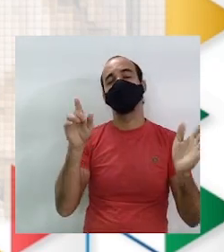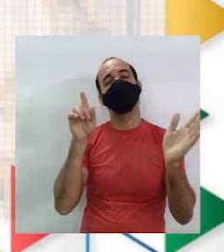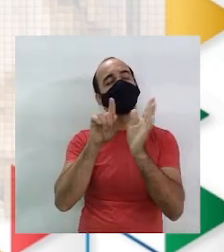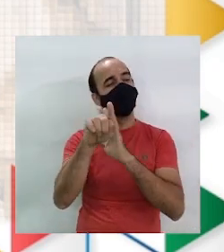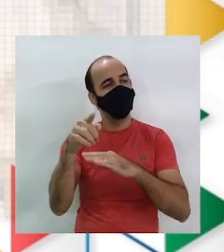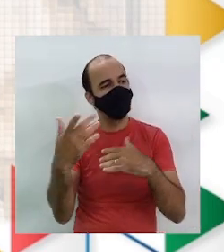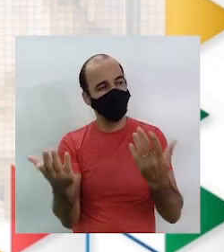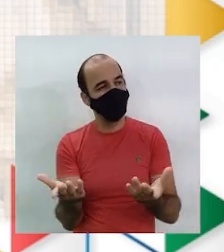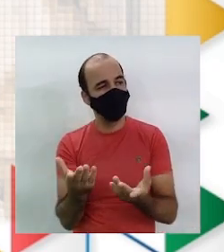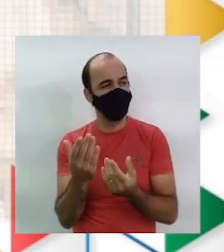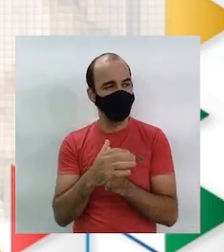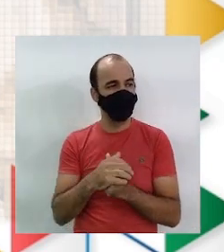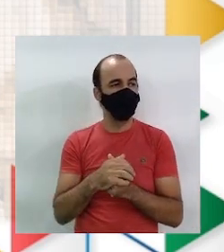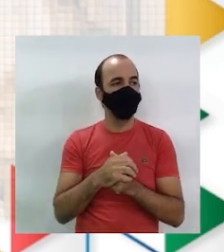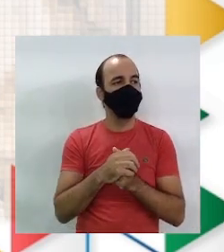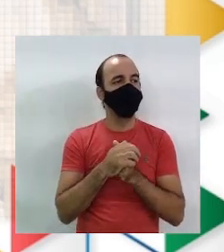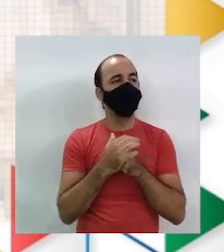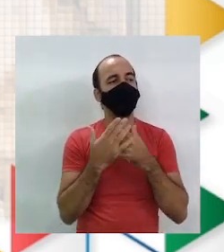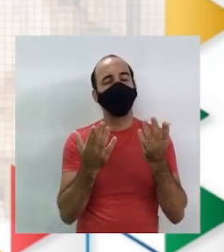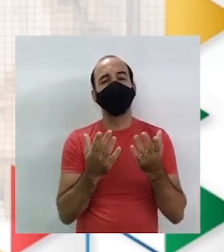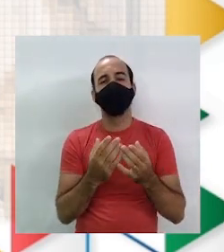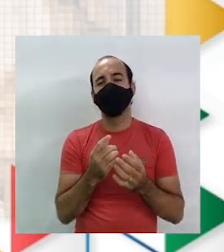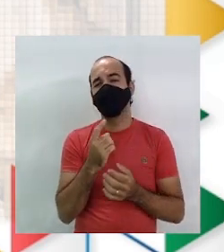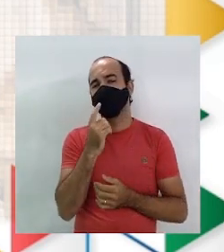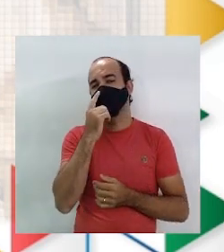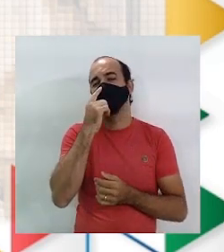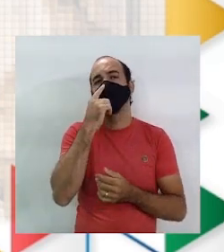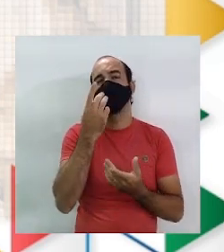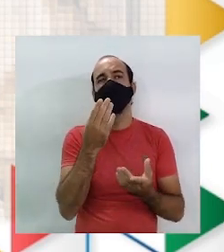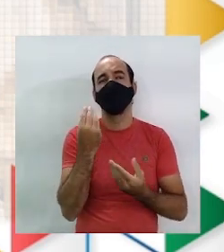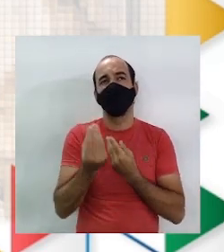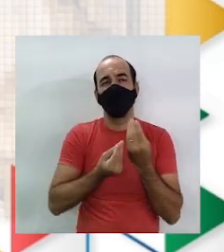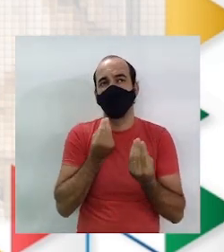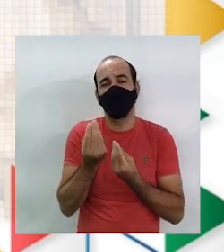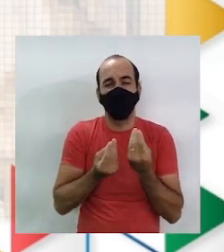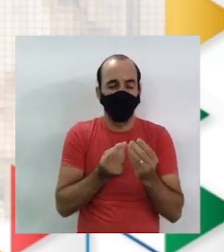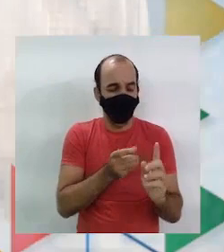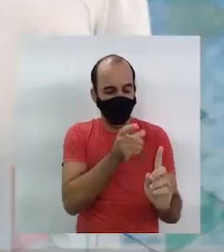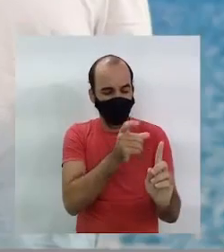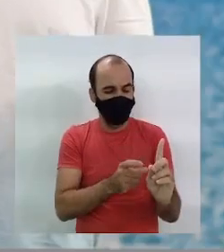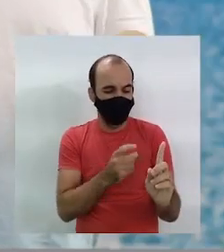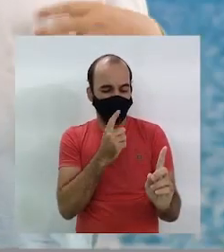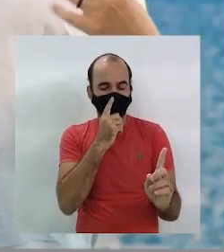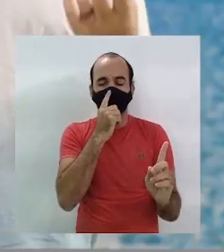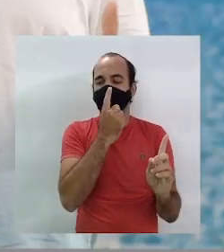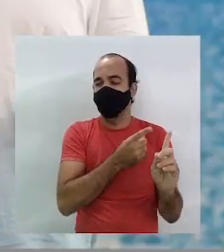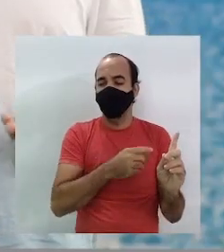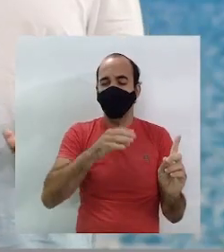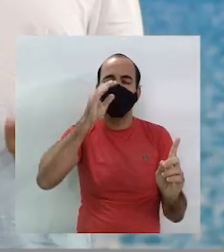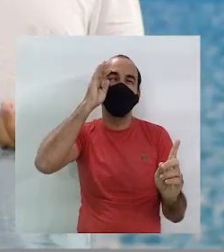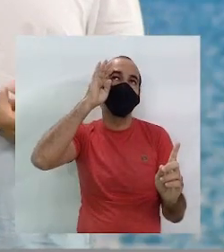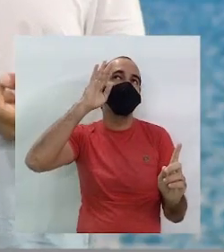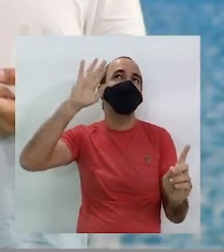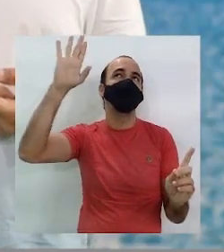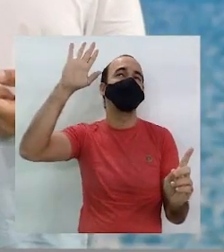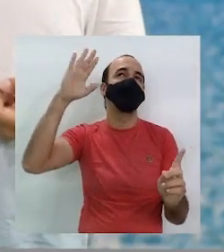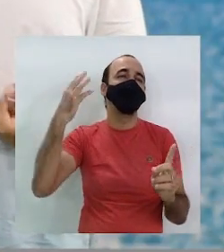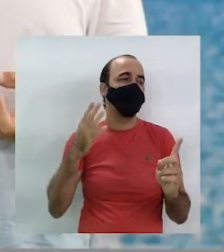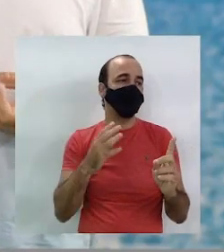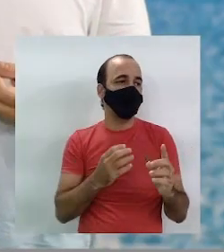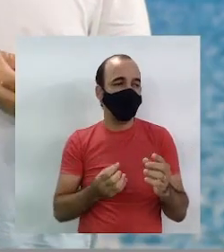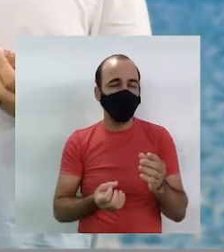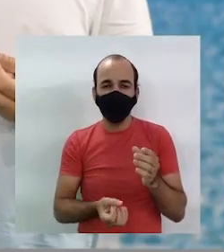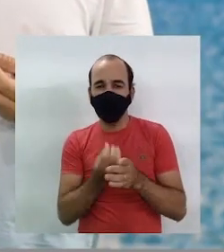que o professor Robson estava falando aqui. Porque muitas pessoas veem as obras de Brenan, como a gente viu logo